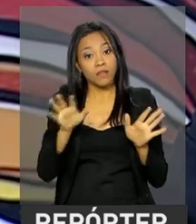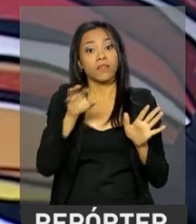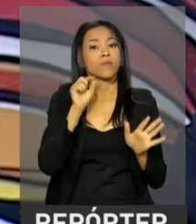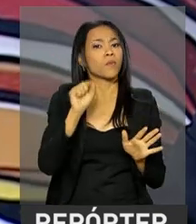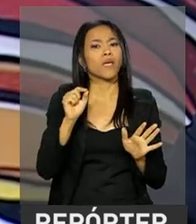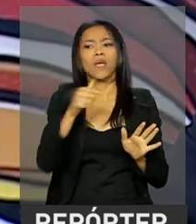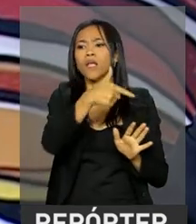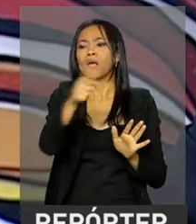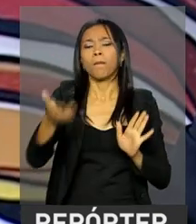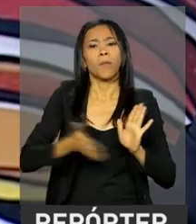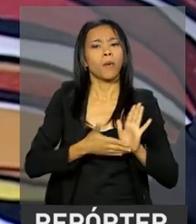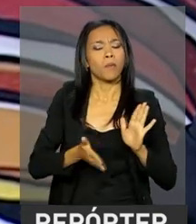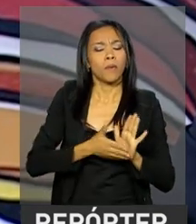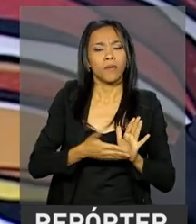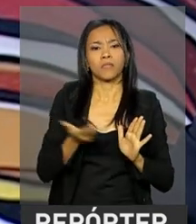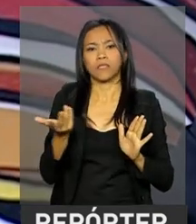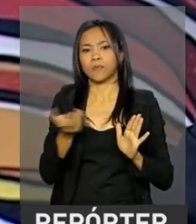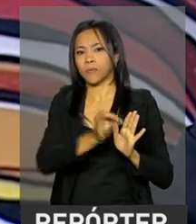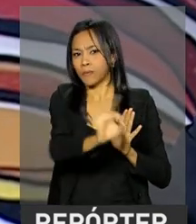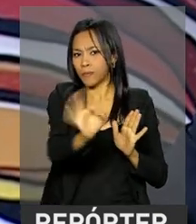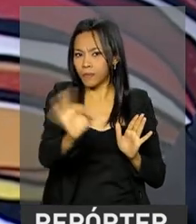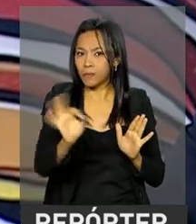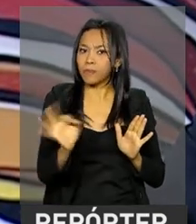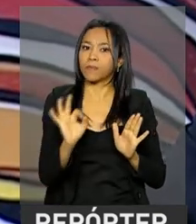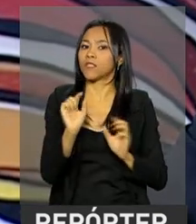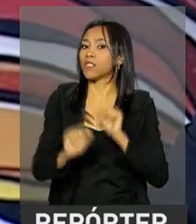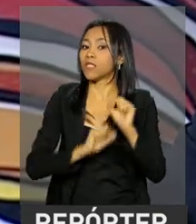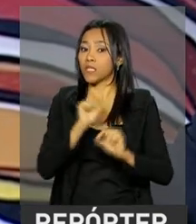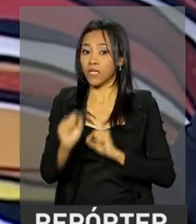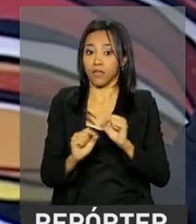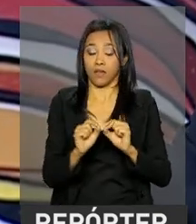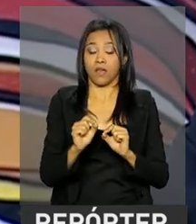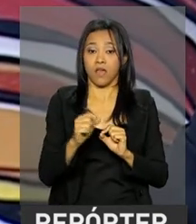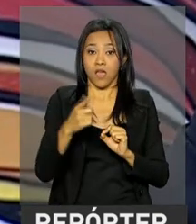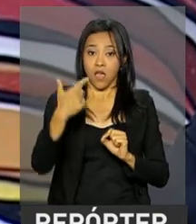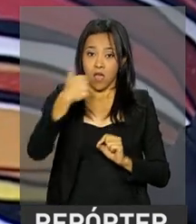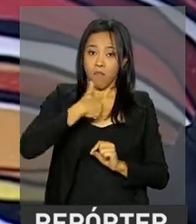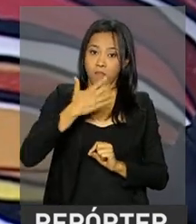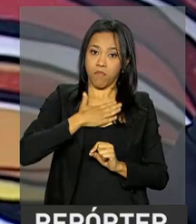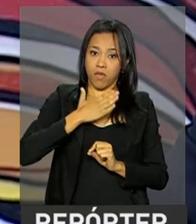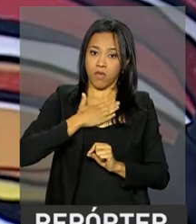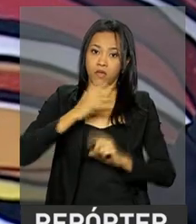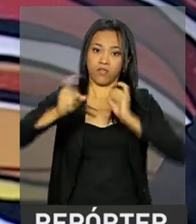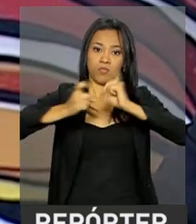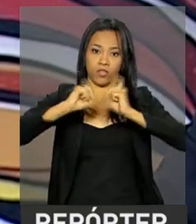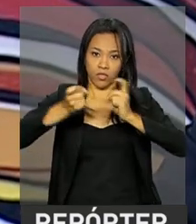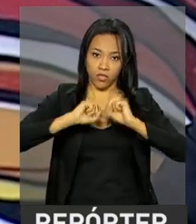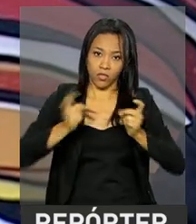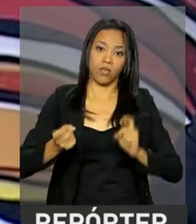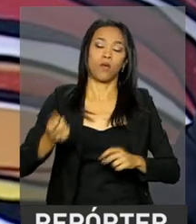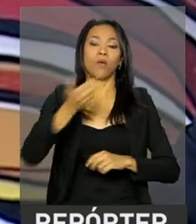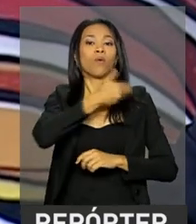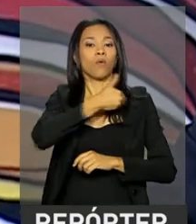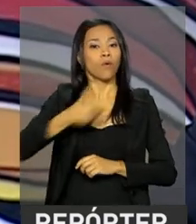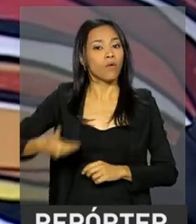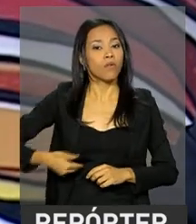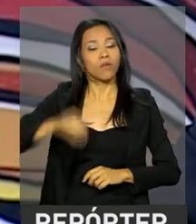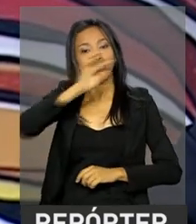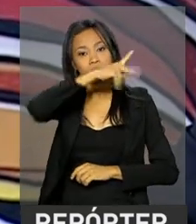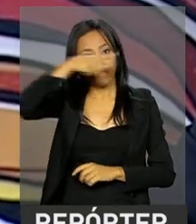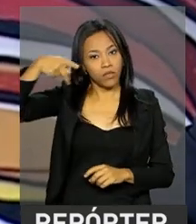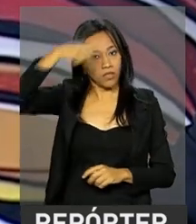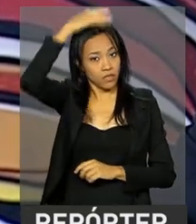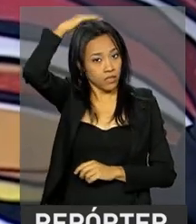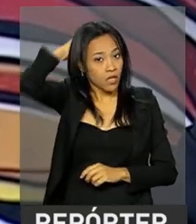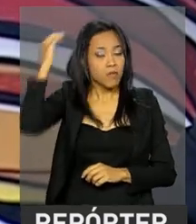proposta e eu posso dizer a vocês avançando ainda mais que durante a nossa gestão durante o governo do presidente temer não